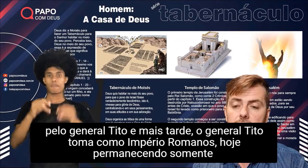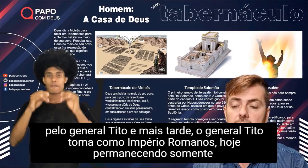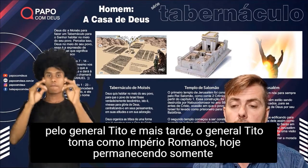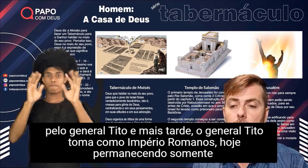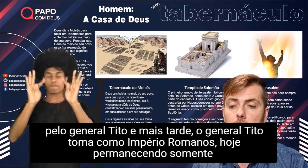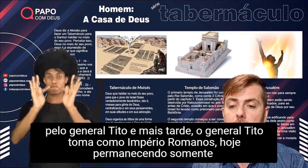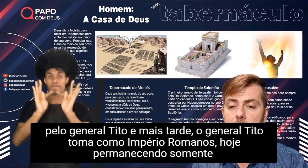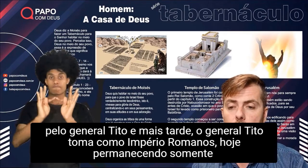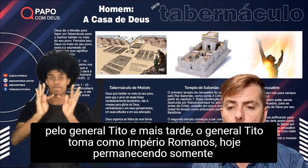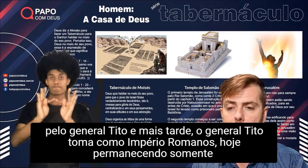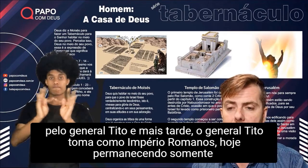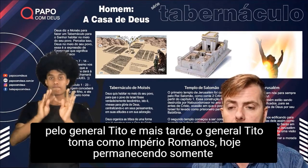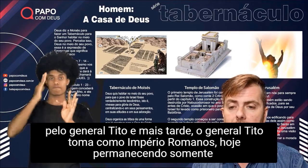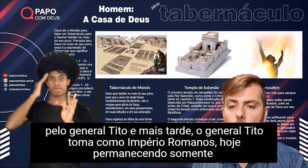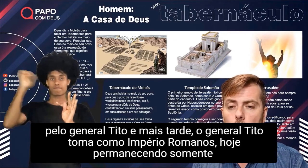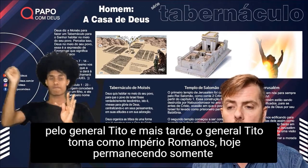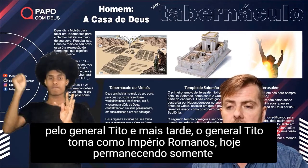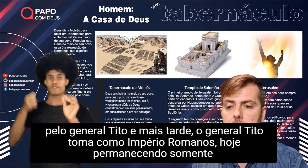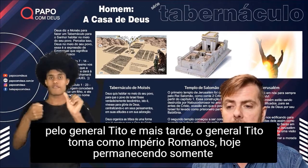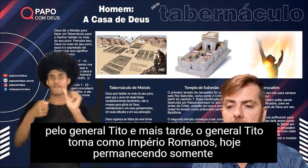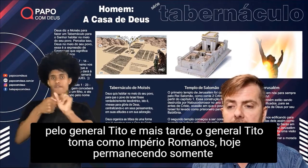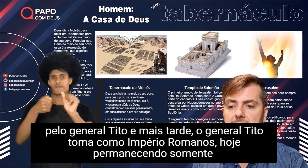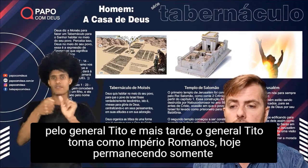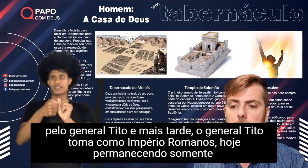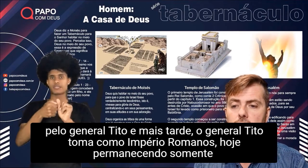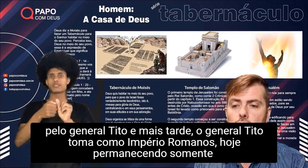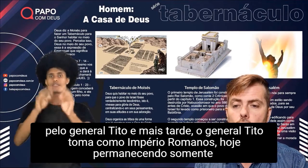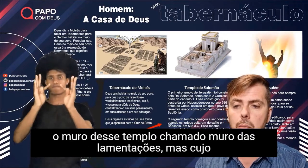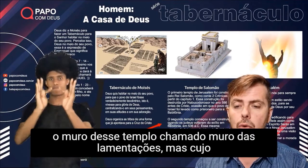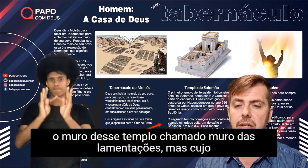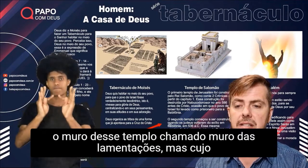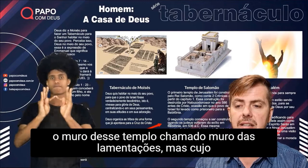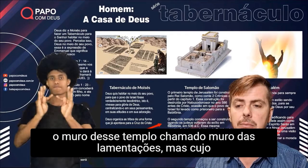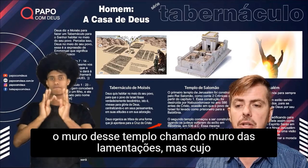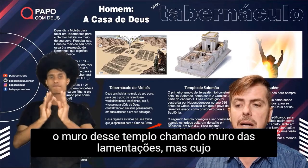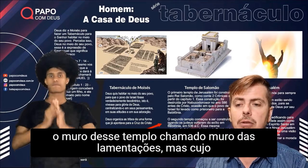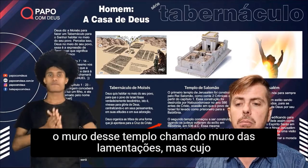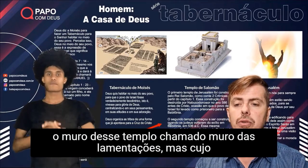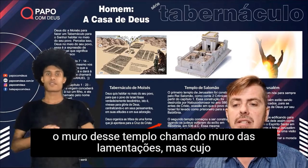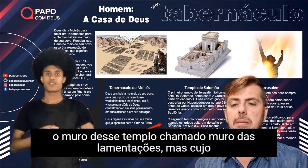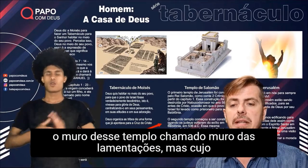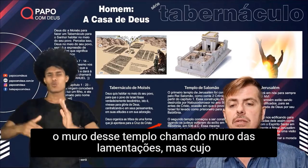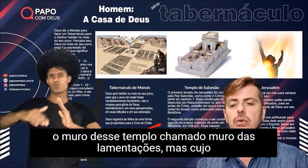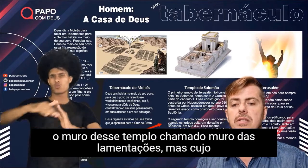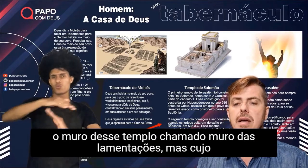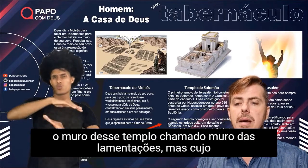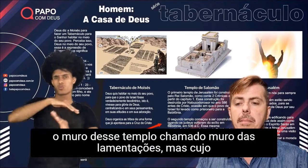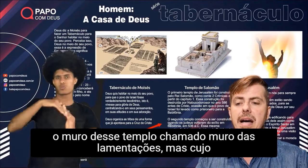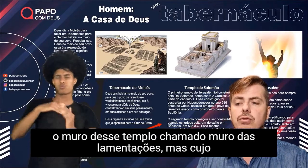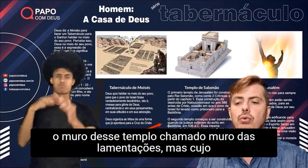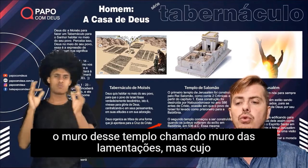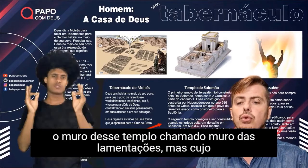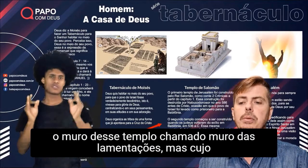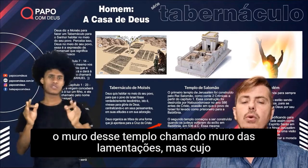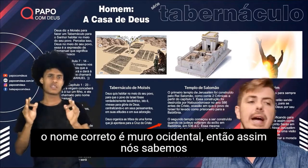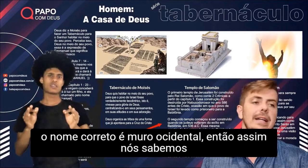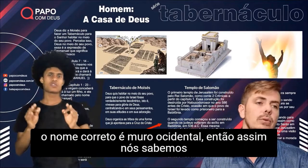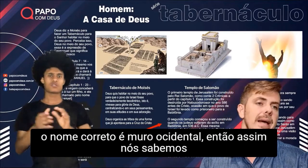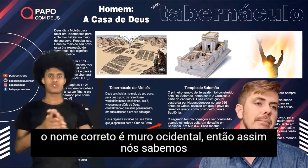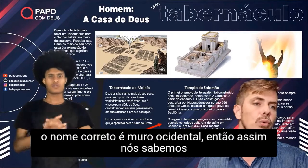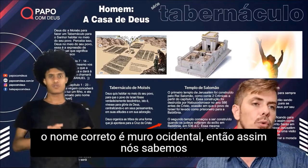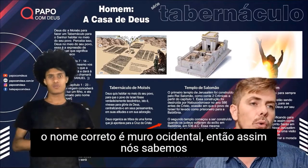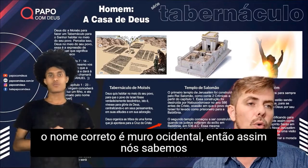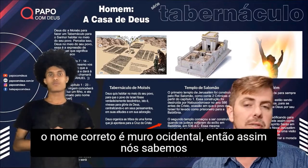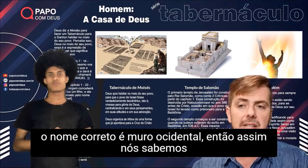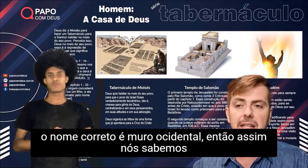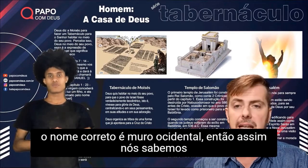o general Tito toma como Império Romano. Hoje, permanecendo somente o muro desse templo chamado Muro das Lamentações, mas cujo nome correto